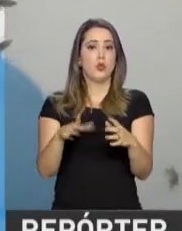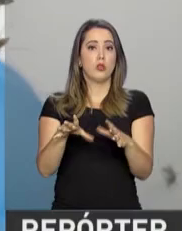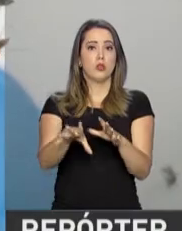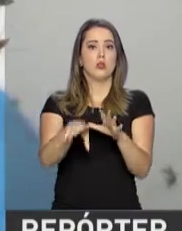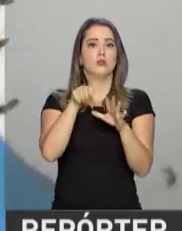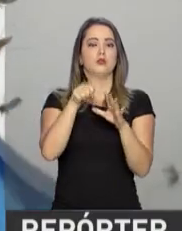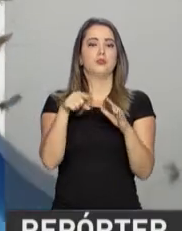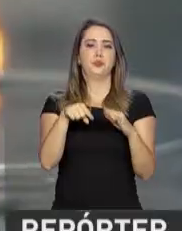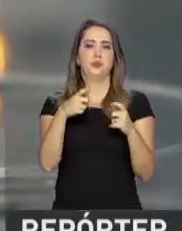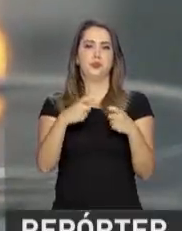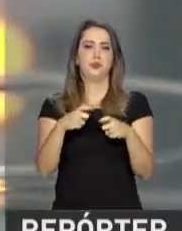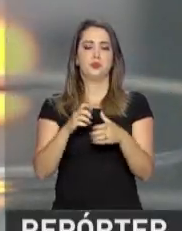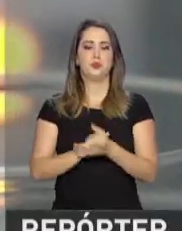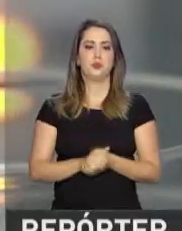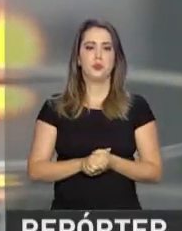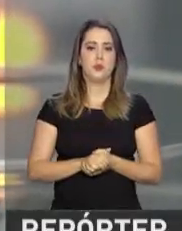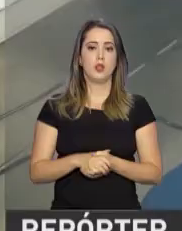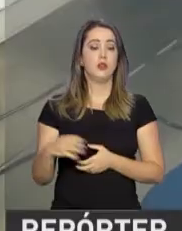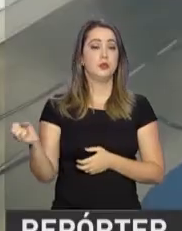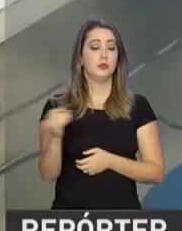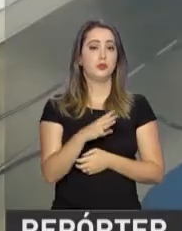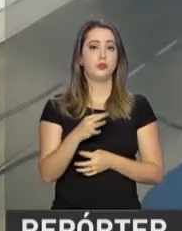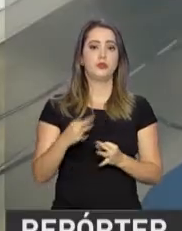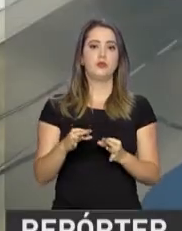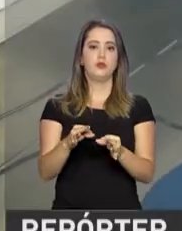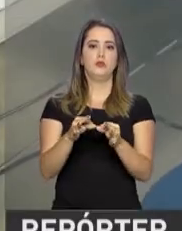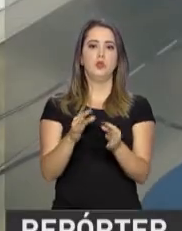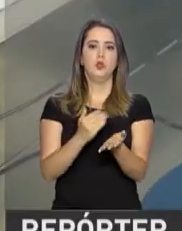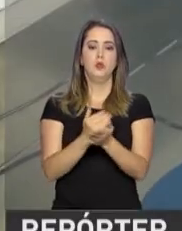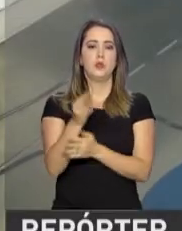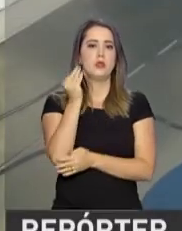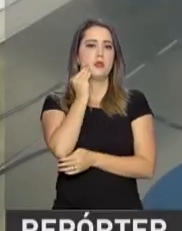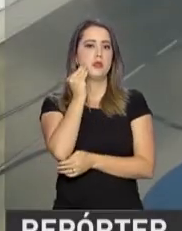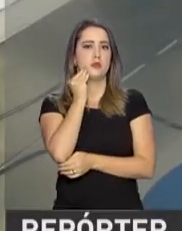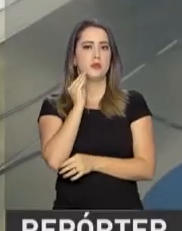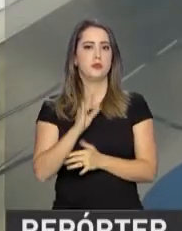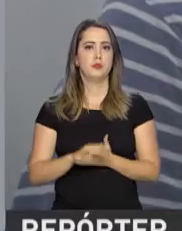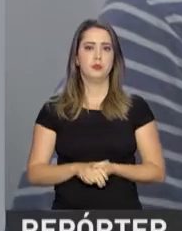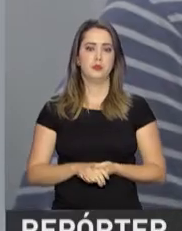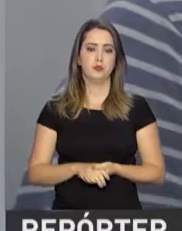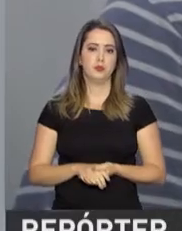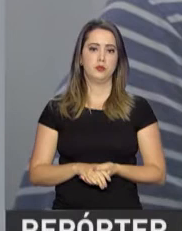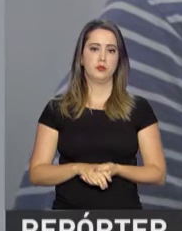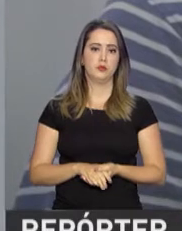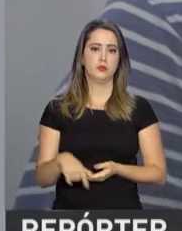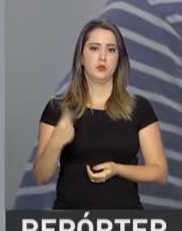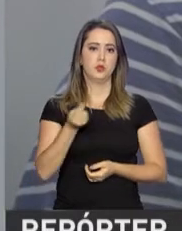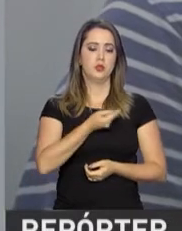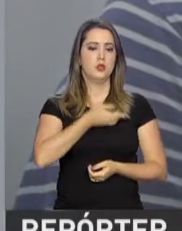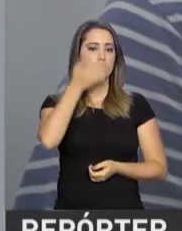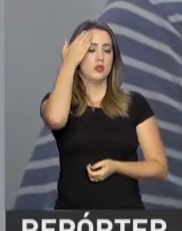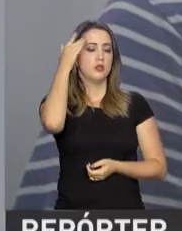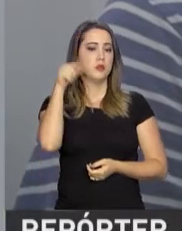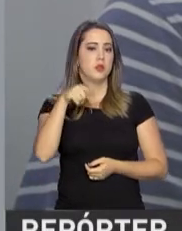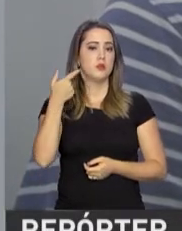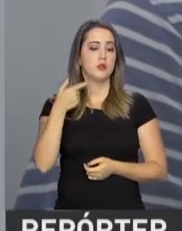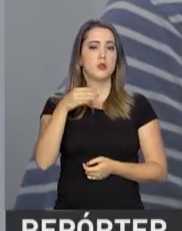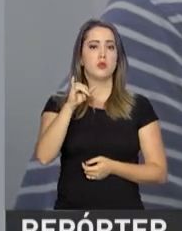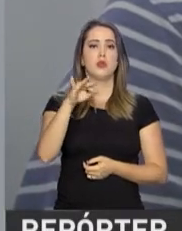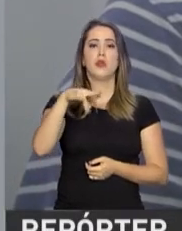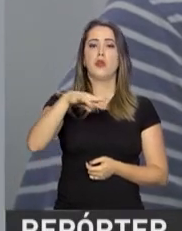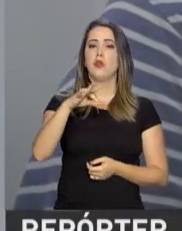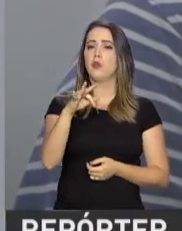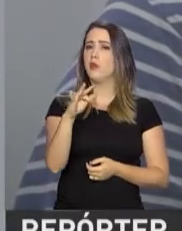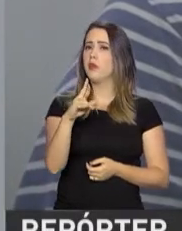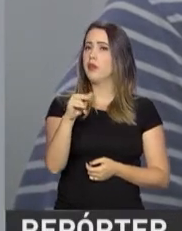infectado foi coletado a nova técnica está em fase de testes finais a gente sabe hoje é que o infravermelho consegue detectar